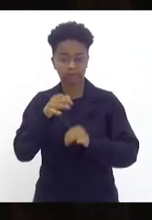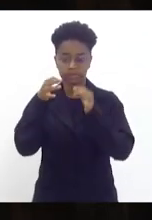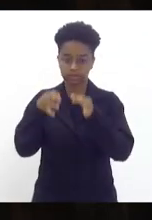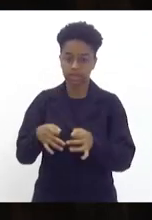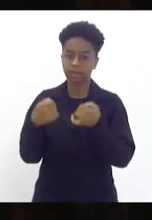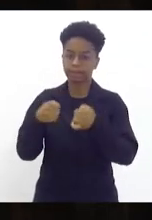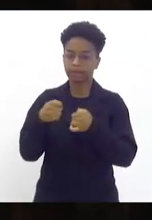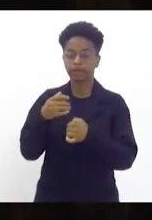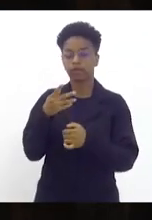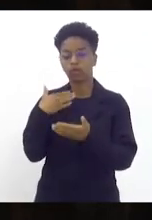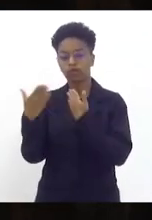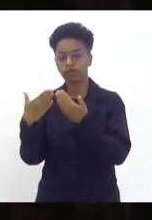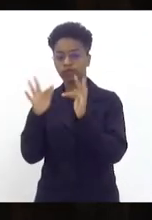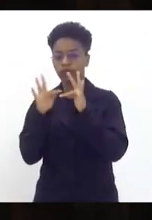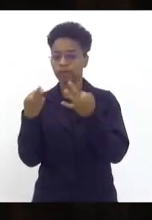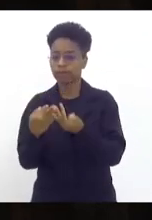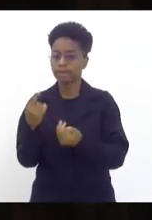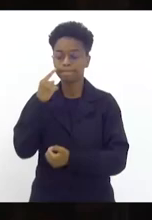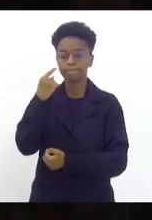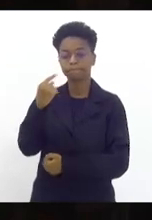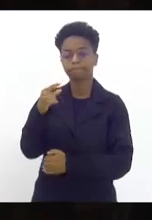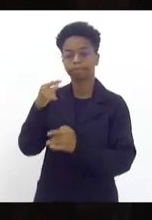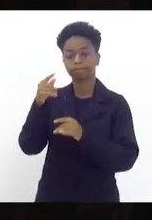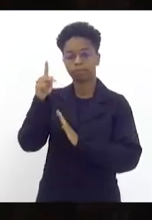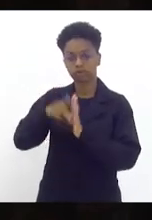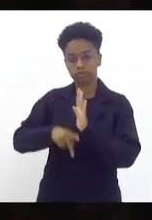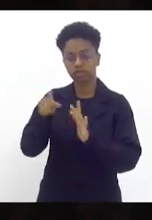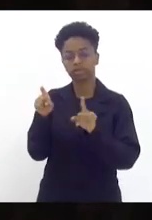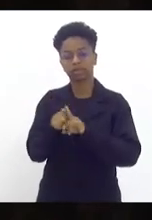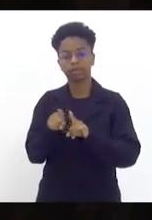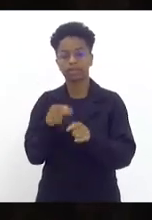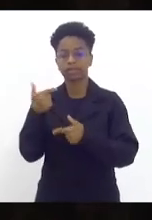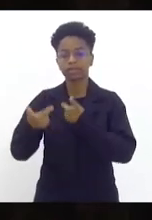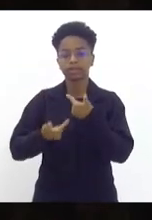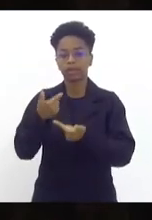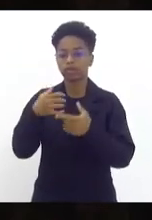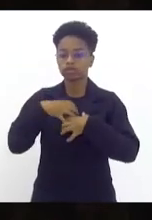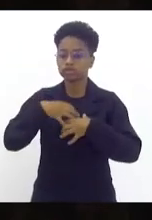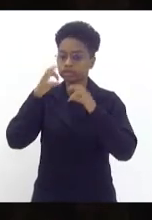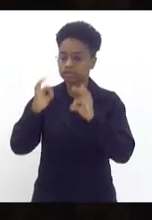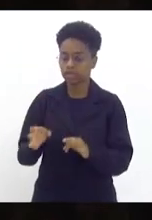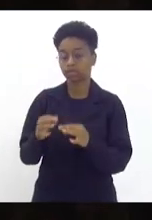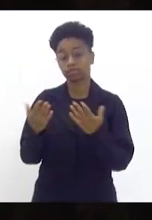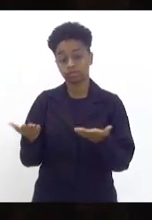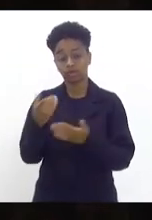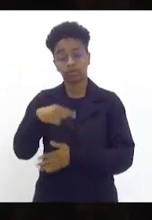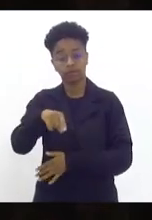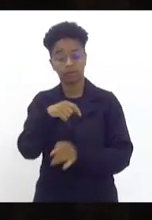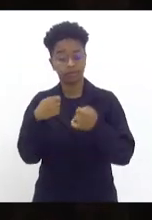no seu projeto, né? E trabalhe de outra forma. Né? Ou seja, entenda